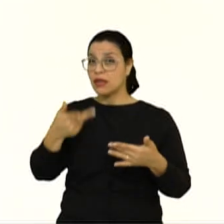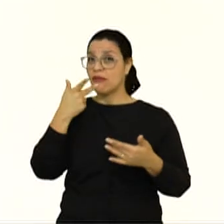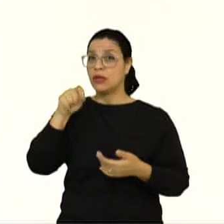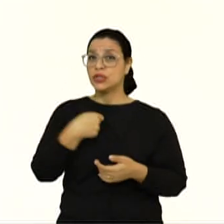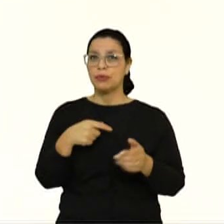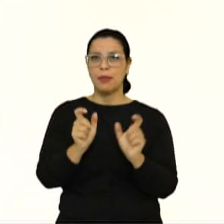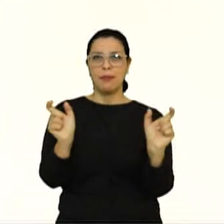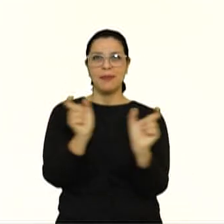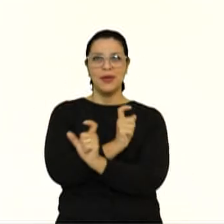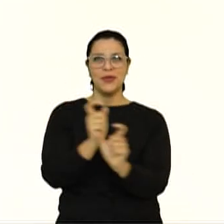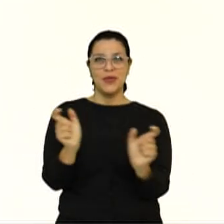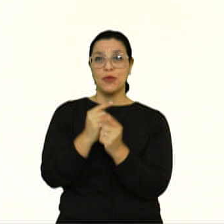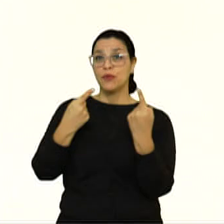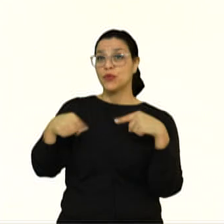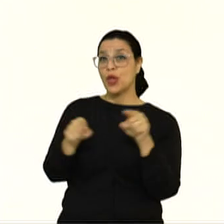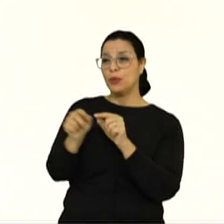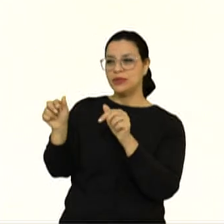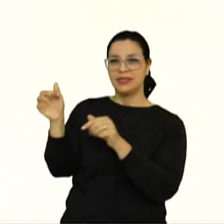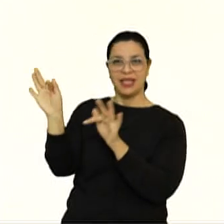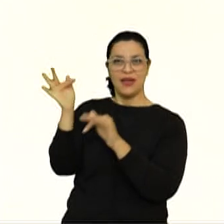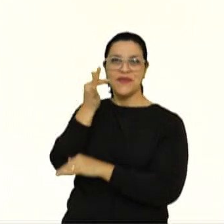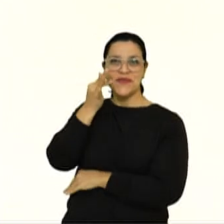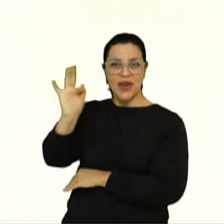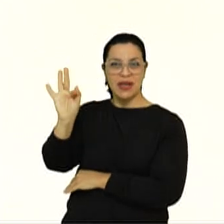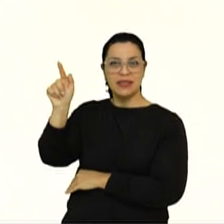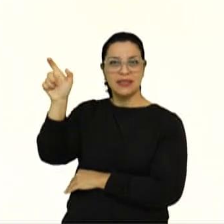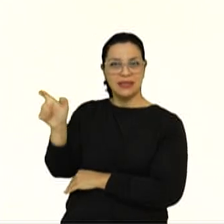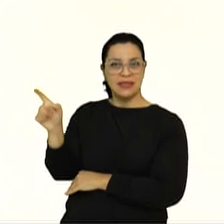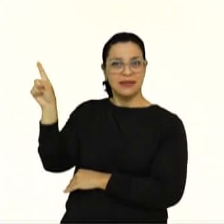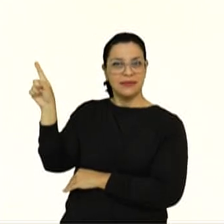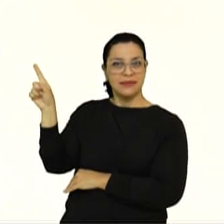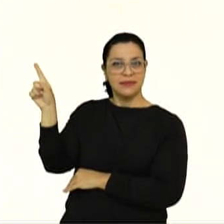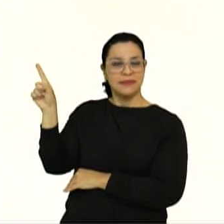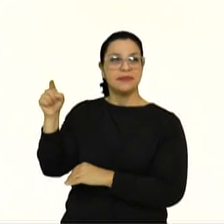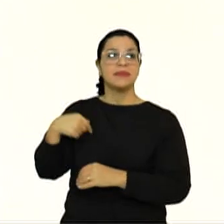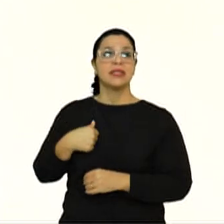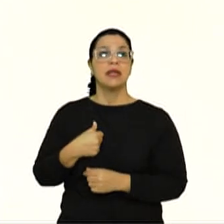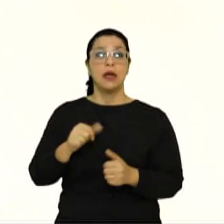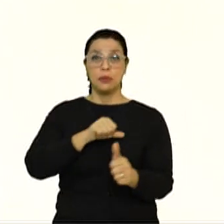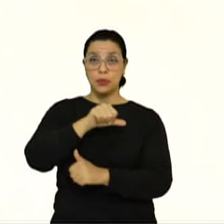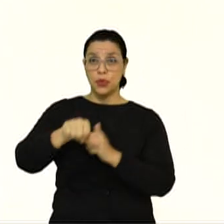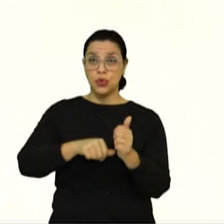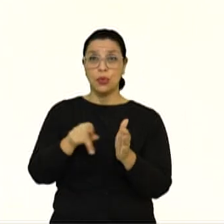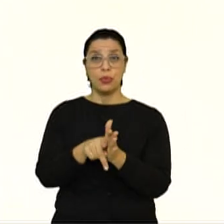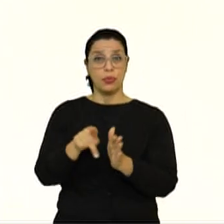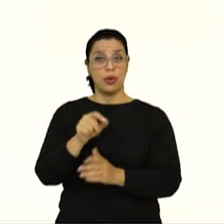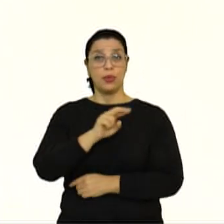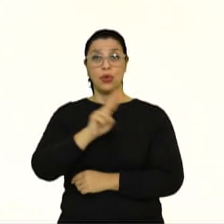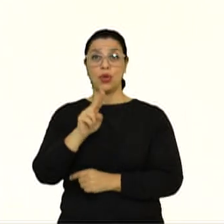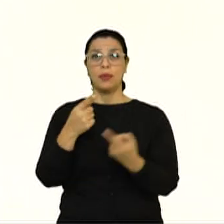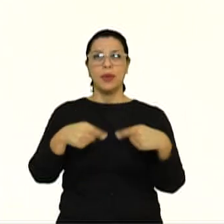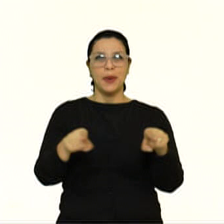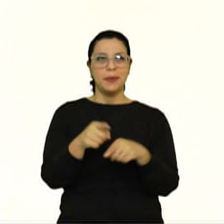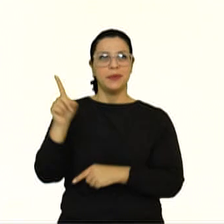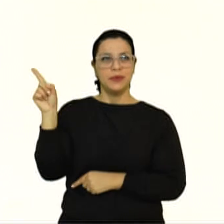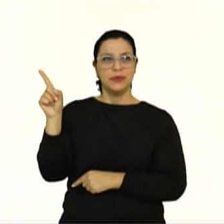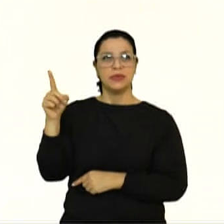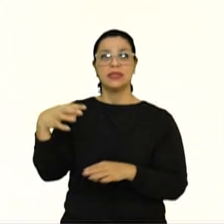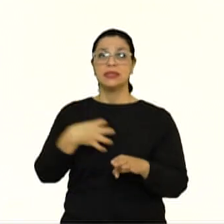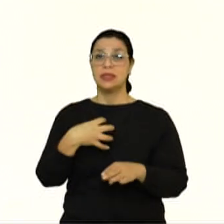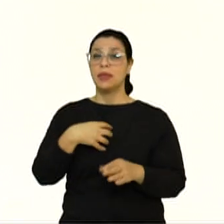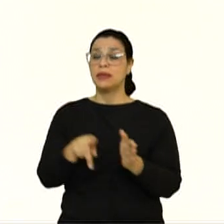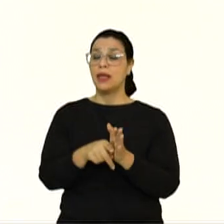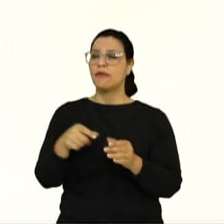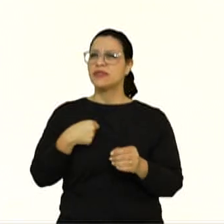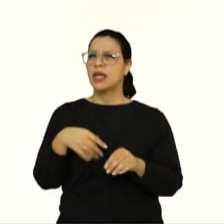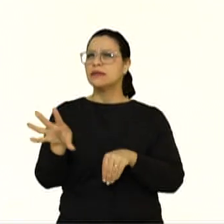um trocadilho aí com uma música francesa de Edith Piaf. La vie en rose. Ah, que chique. Com base agora na